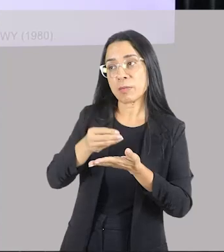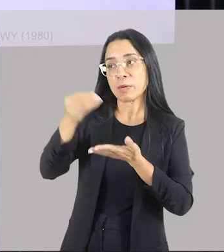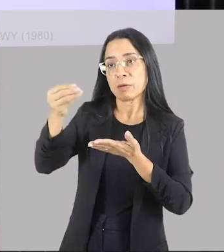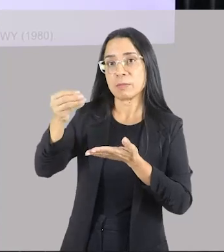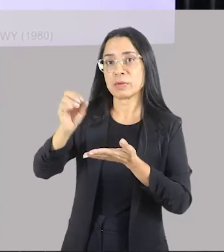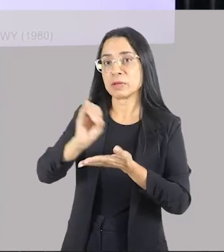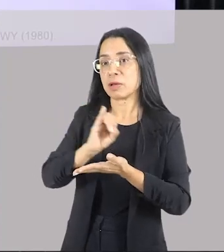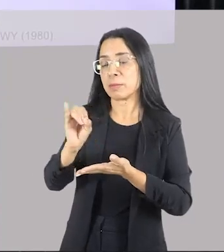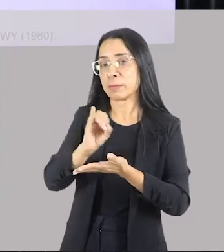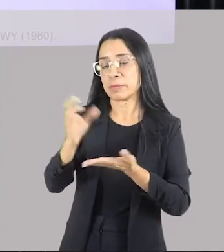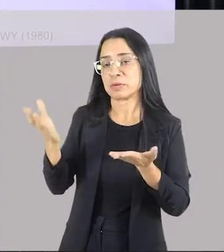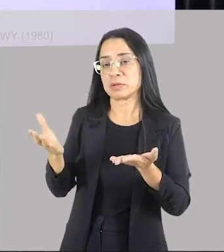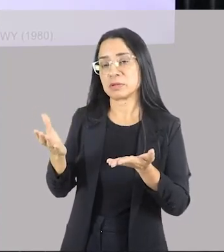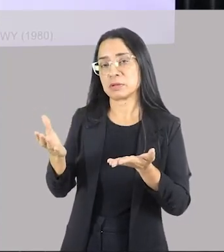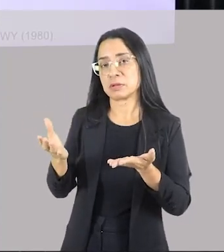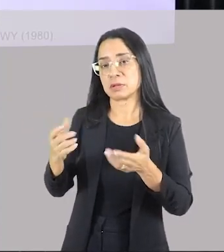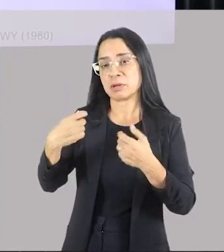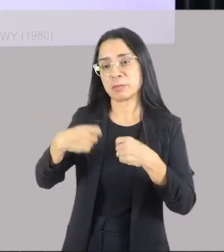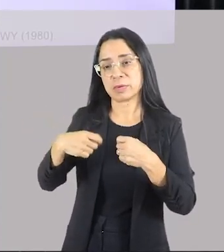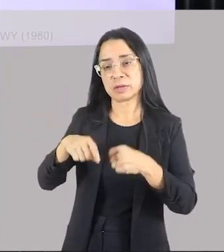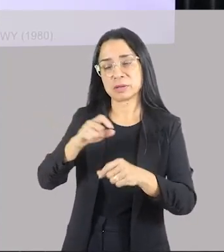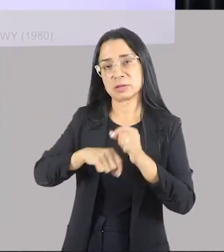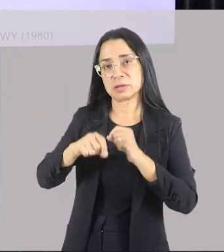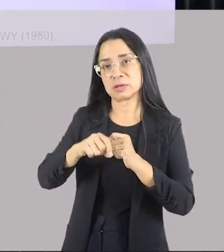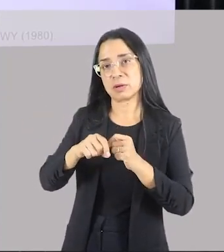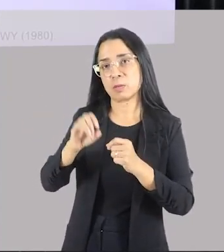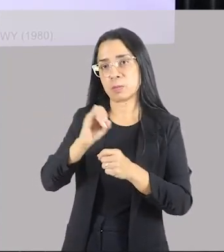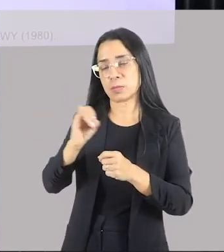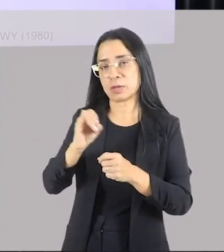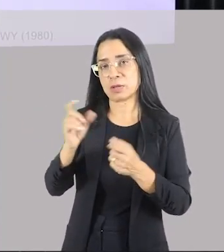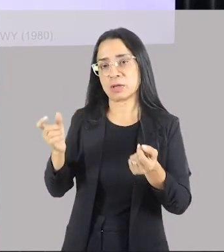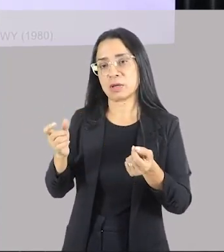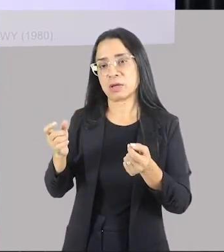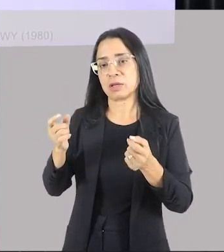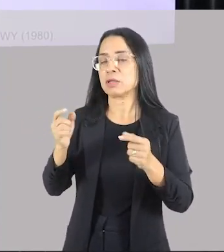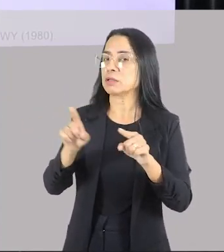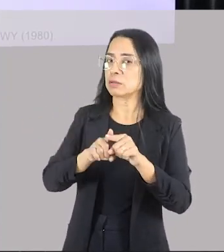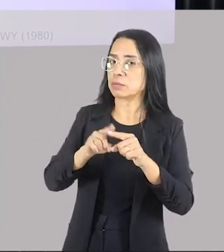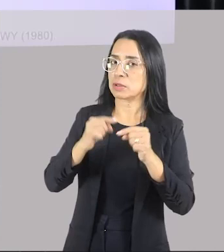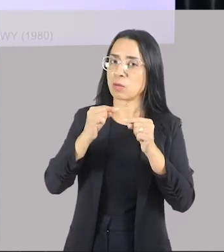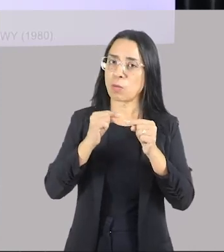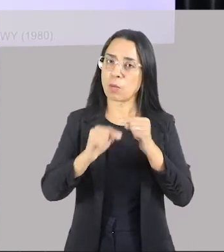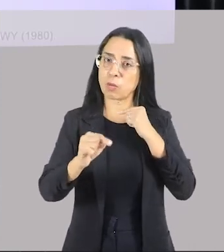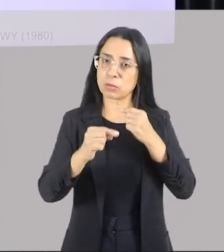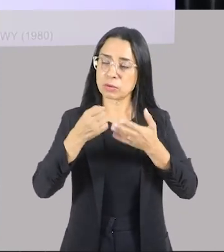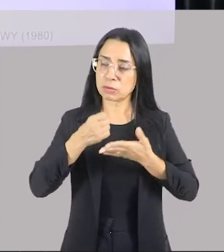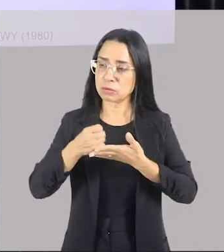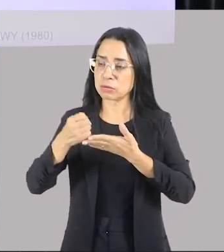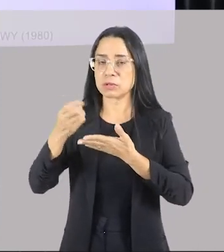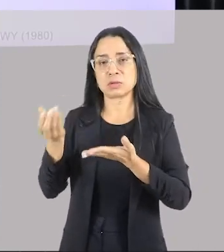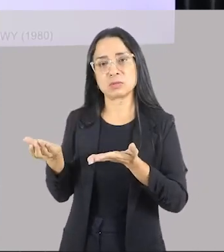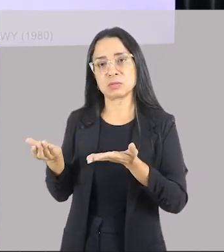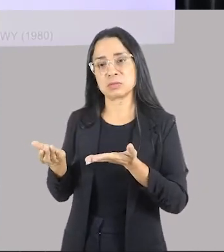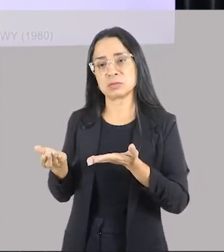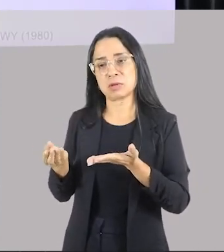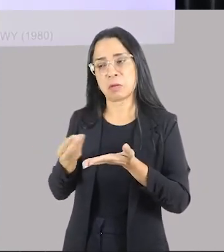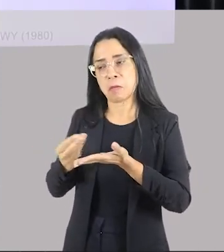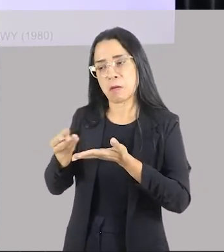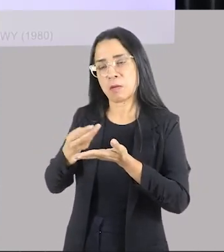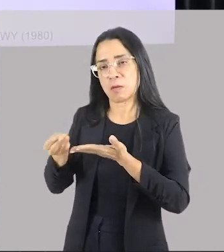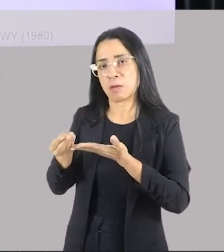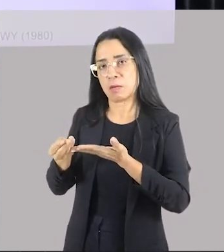na necessidade econômica da Itália. Então, eles também eram contra essa contribuição, que, na verdade, não era uma